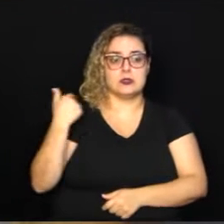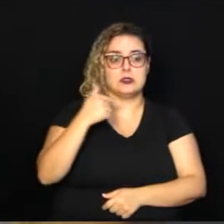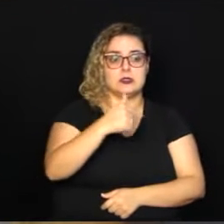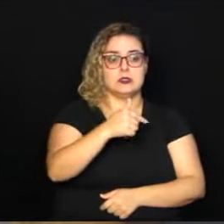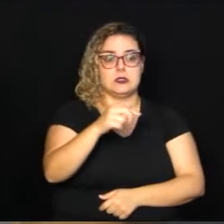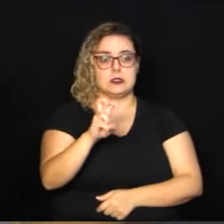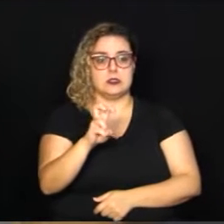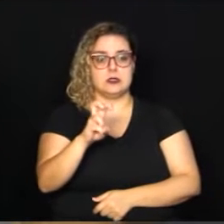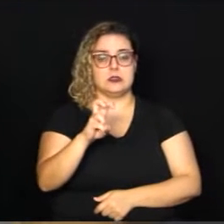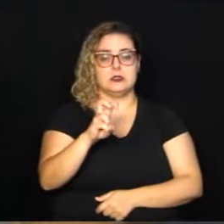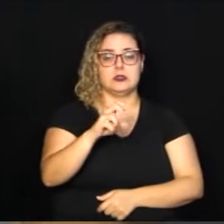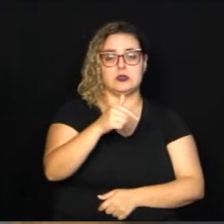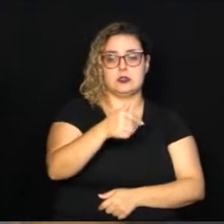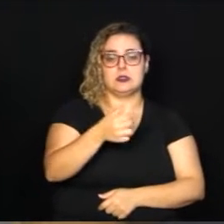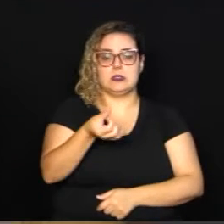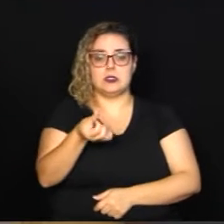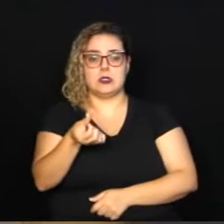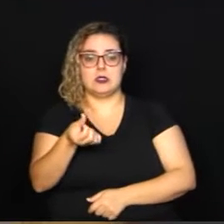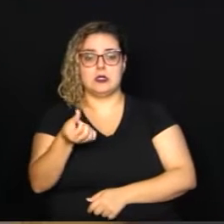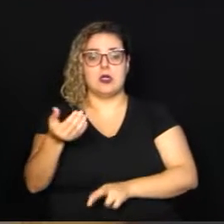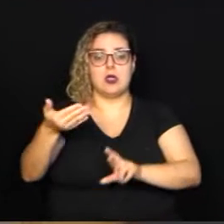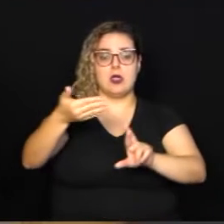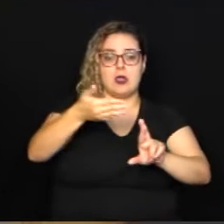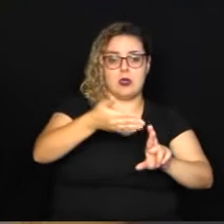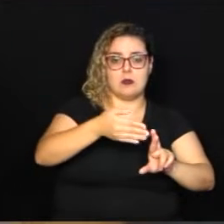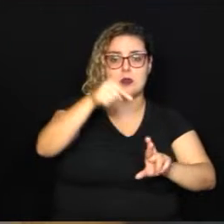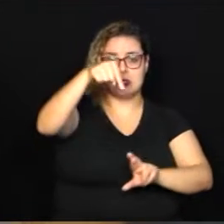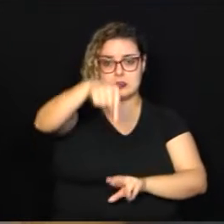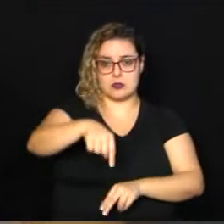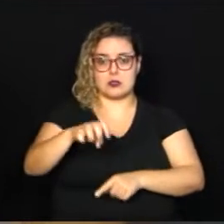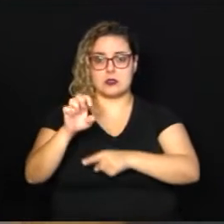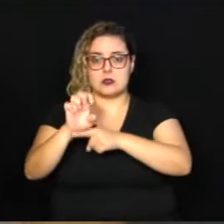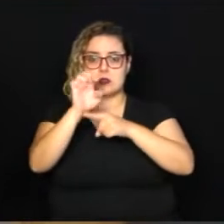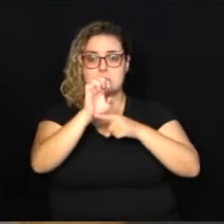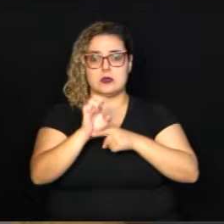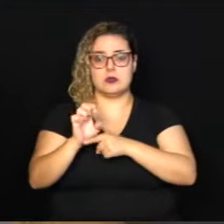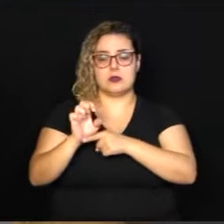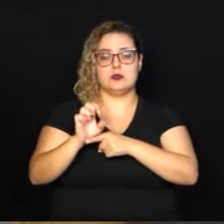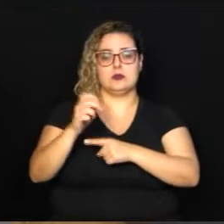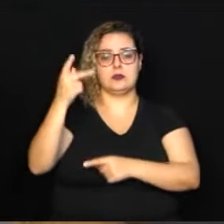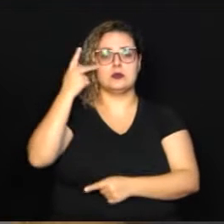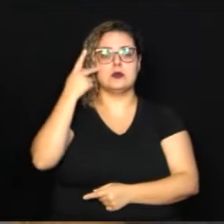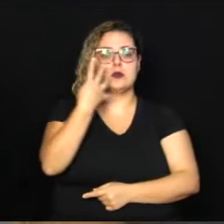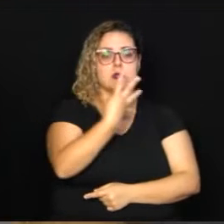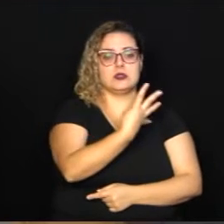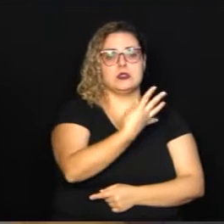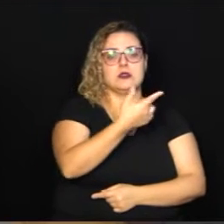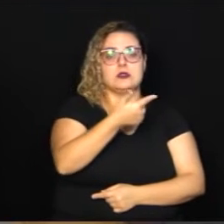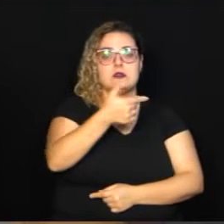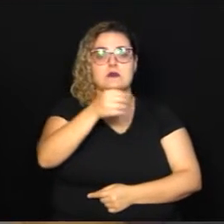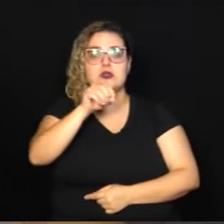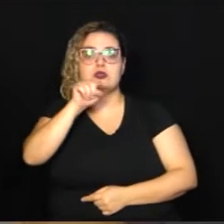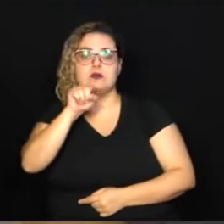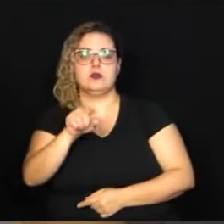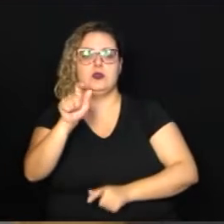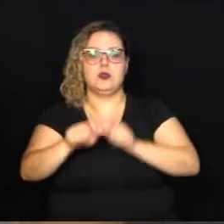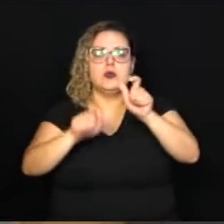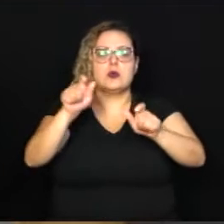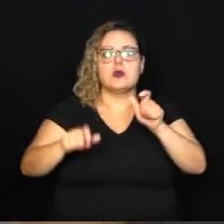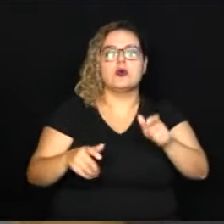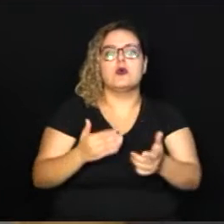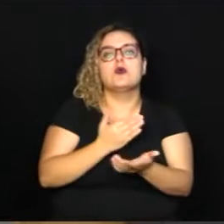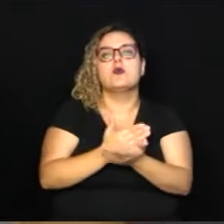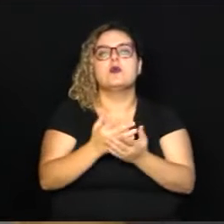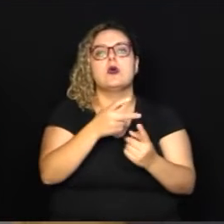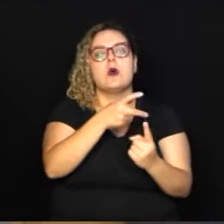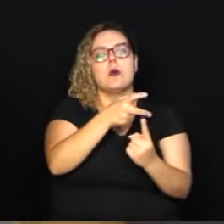76 anos, que representam apenas aqui no estado de São Paulo 420 mil pessoas, começarão a ser